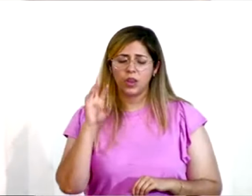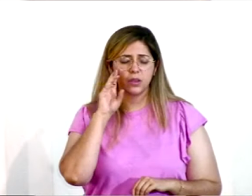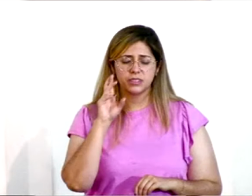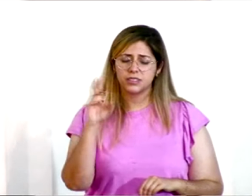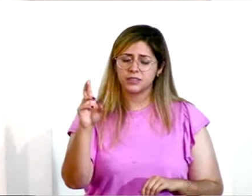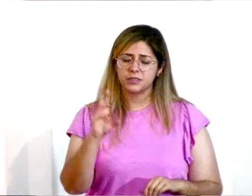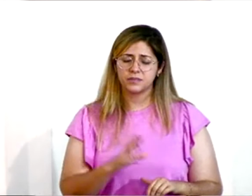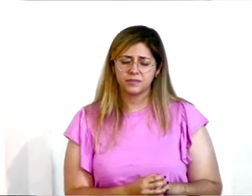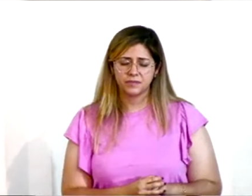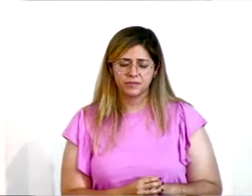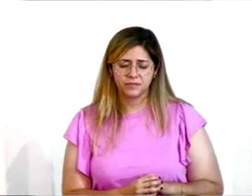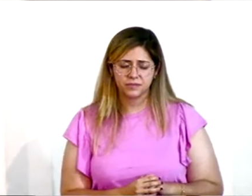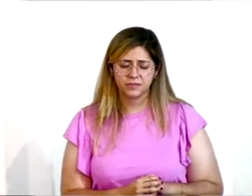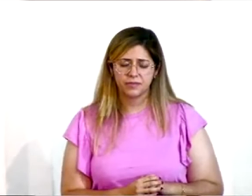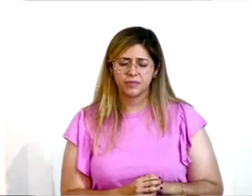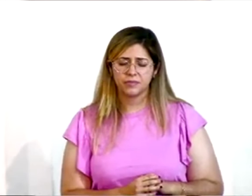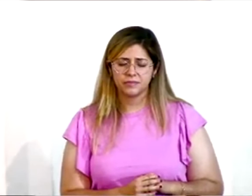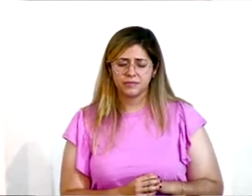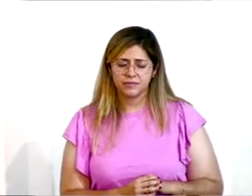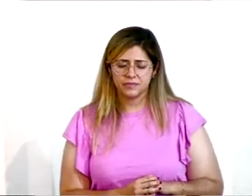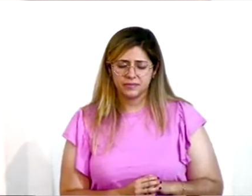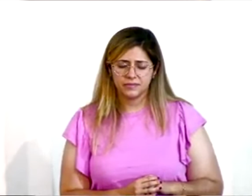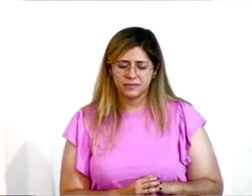Senhor, só o Senhor.